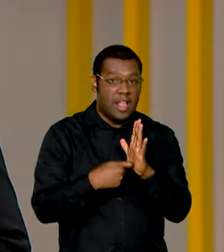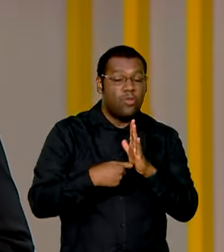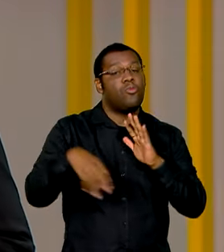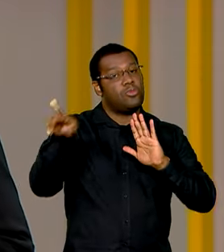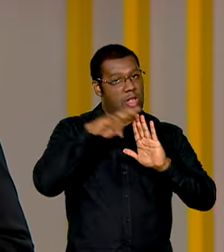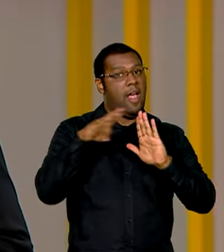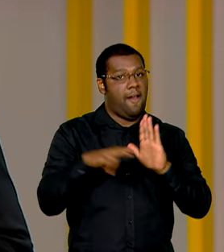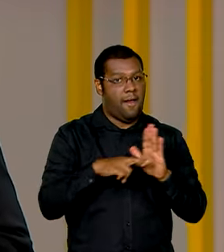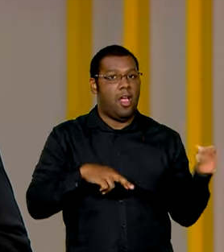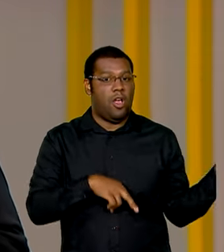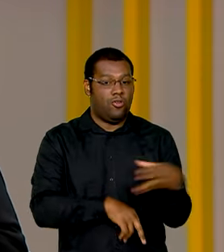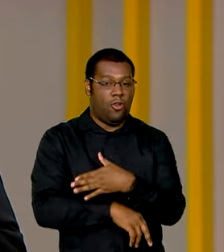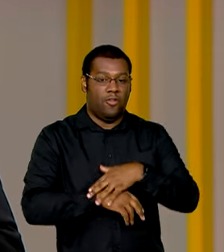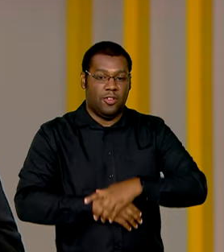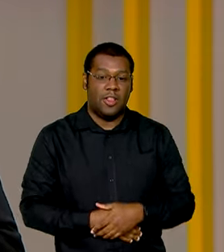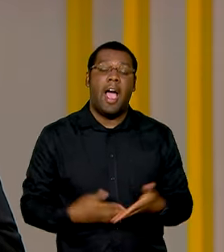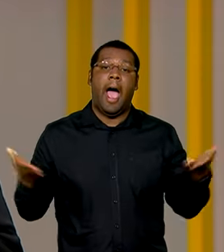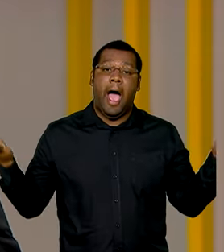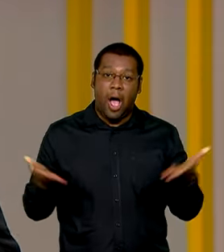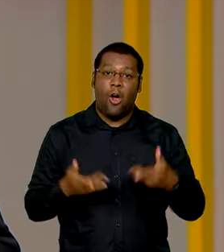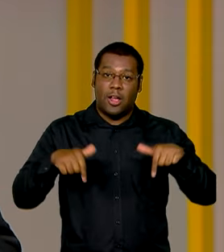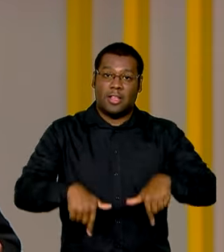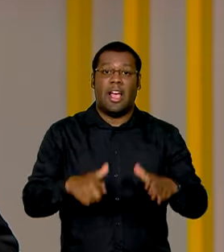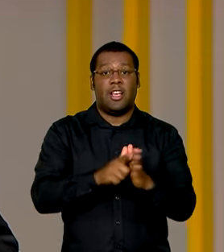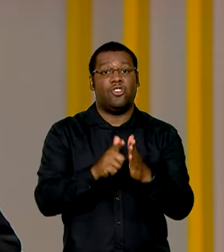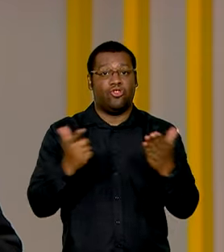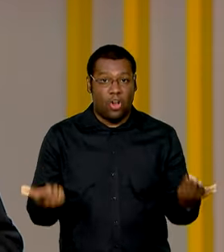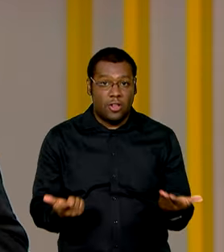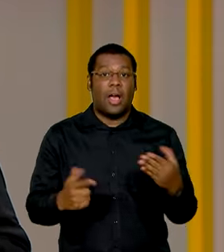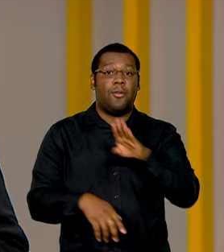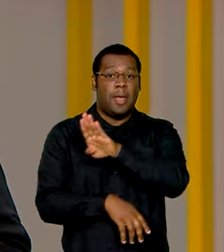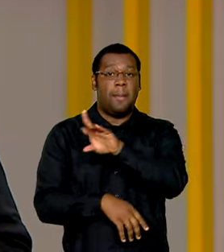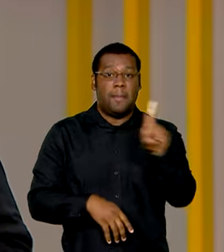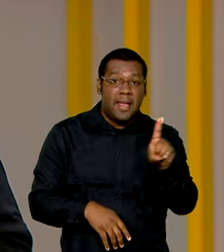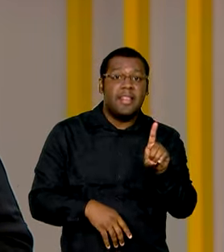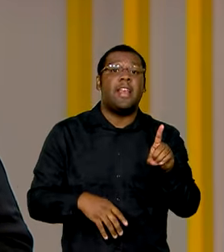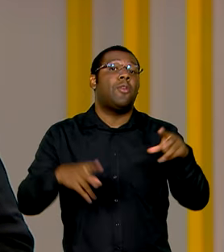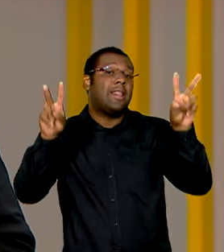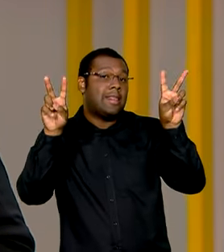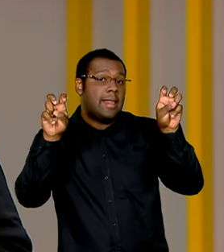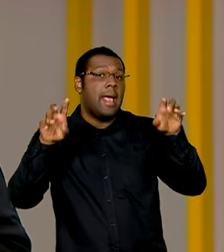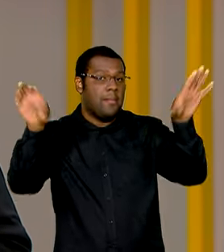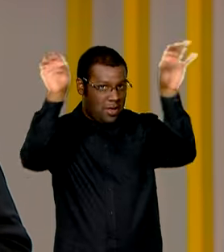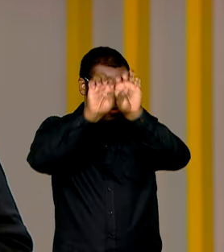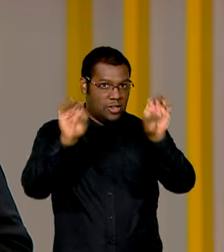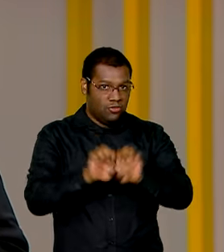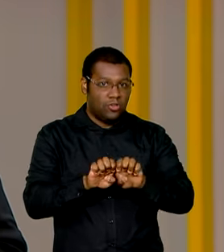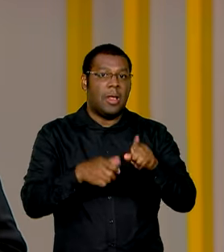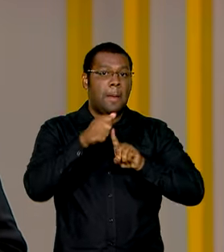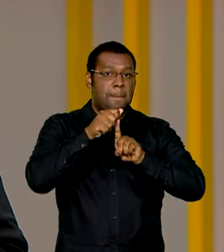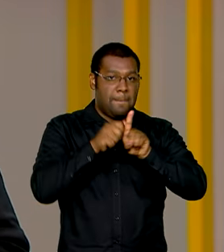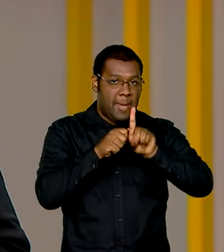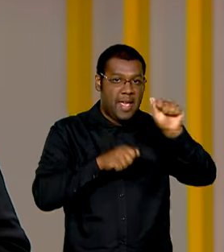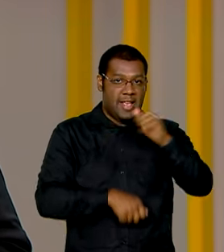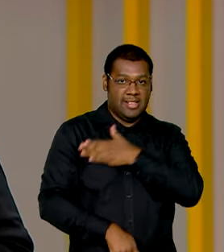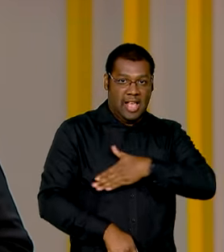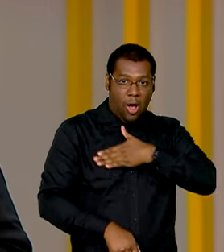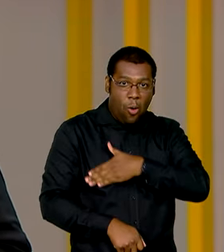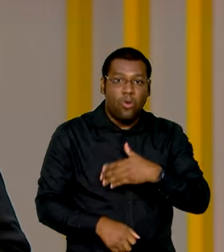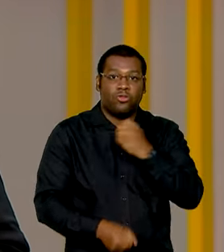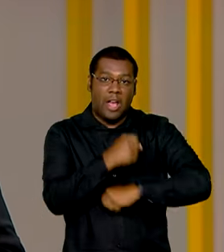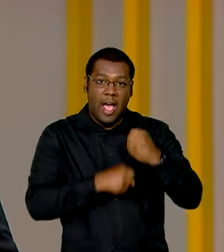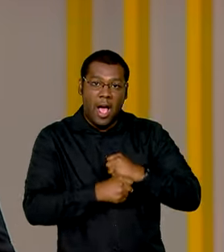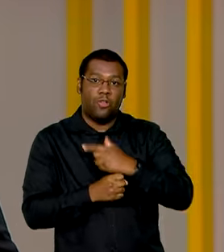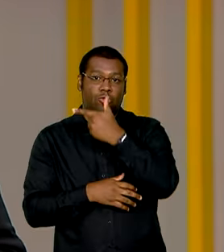O nosso assunto agora aqui no Brasil em Dia é infraestrutura. Em agosto do ano passado, foi lançado o novo PAC, com